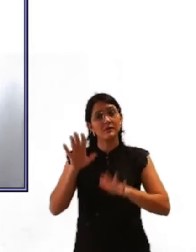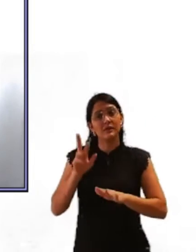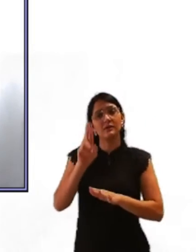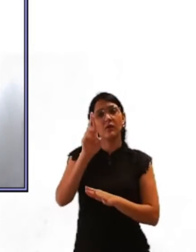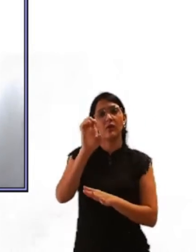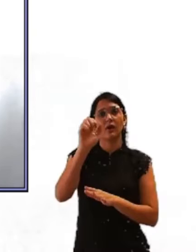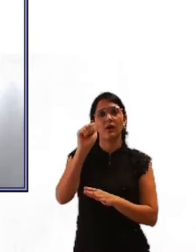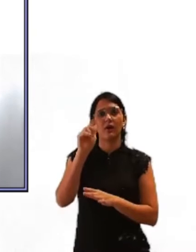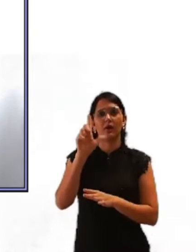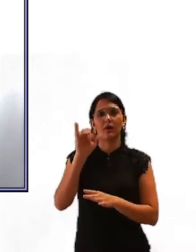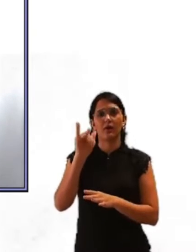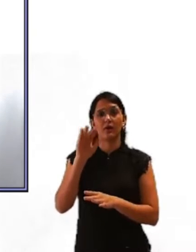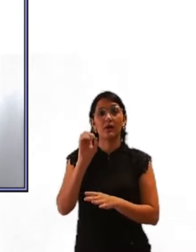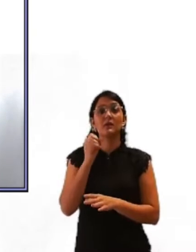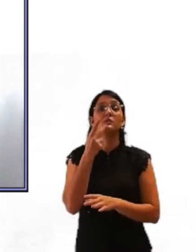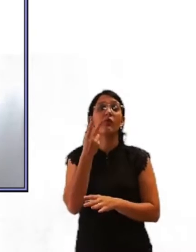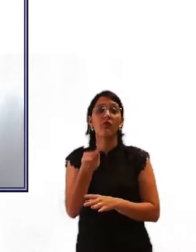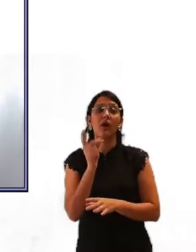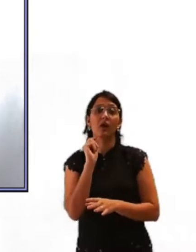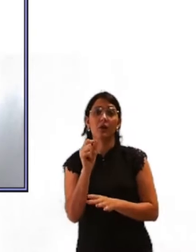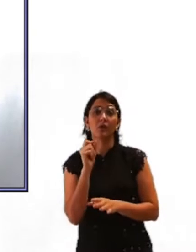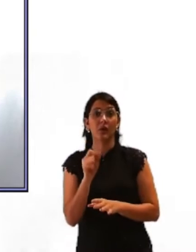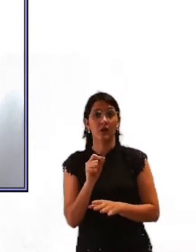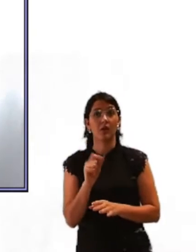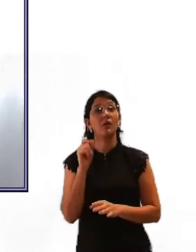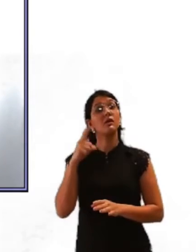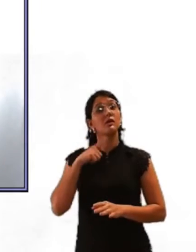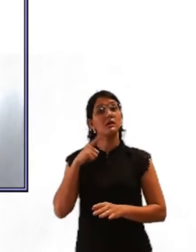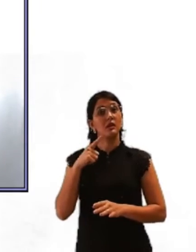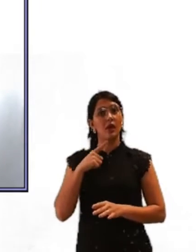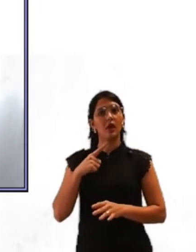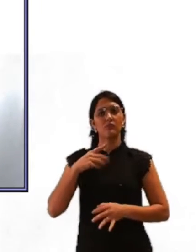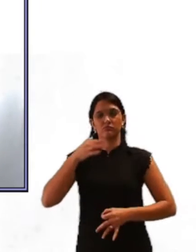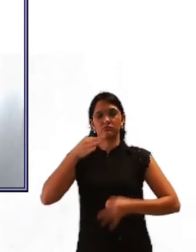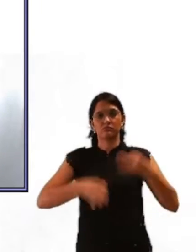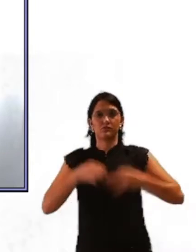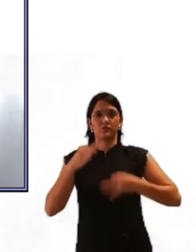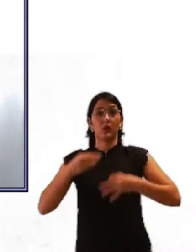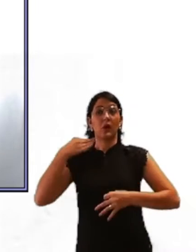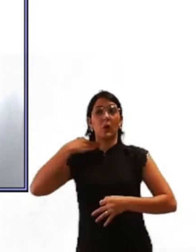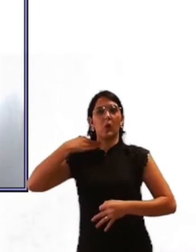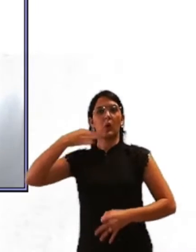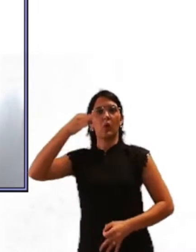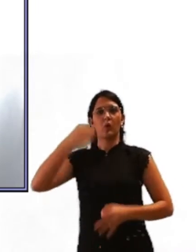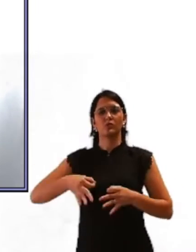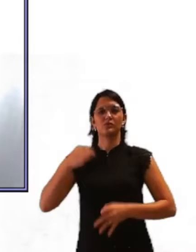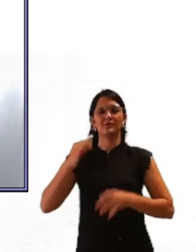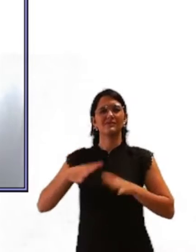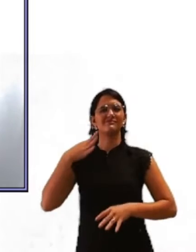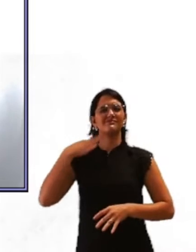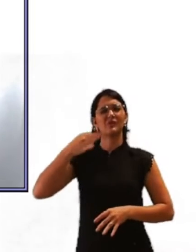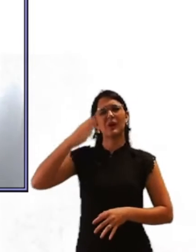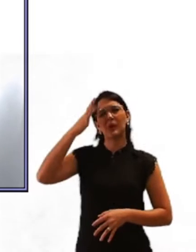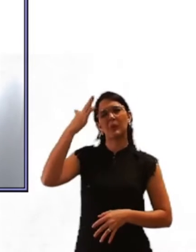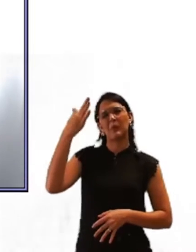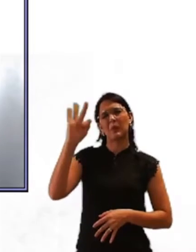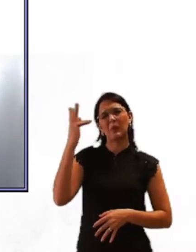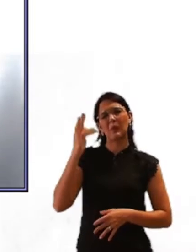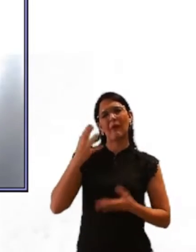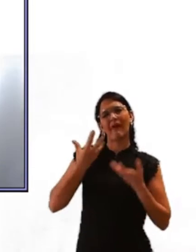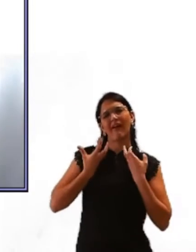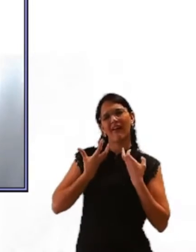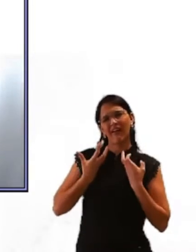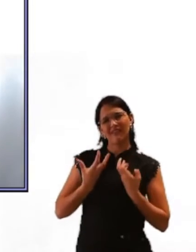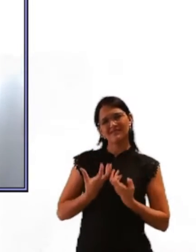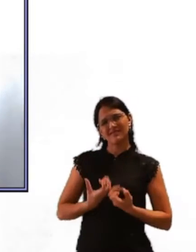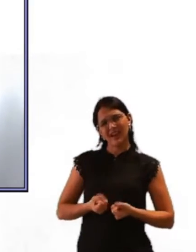diz isso. Olha, uma audiência com um juiz em que ele está com dor de cabeça, em que ele está